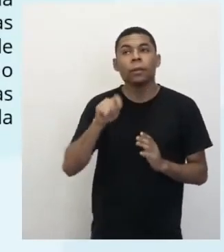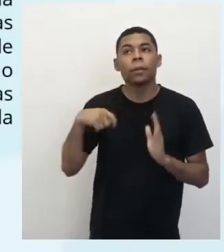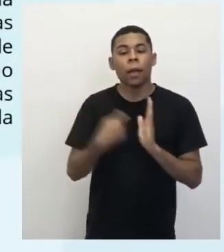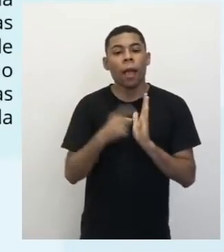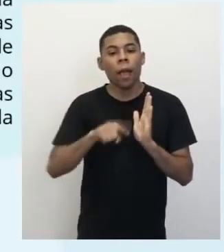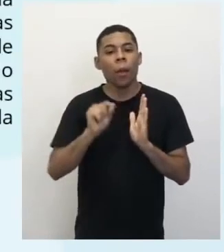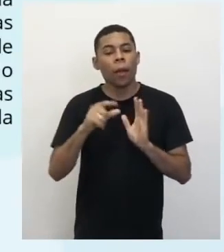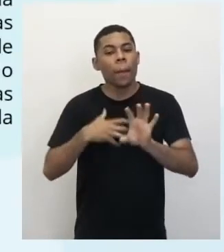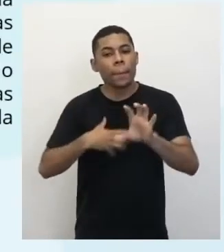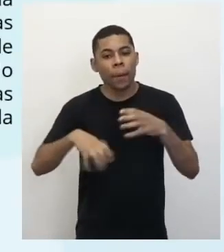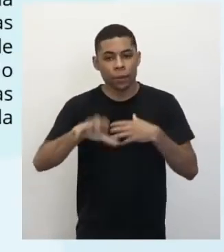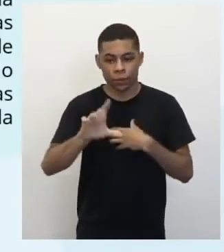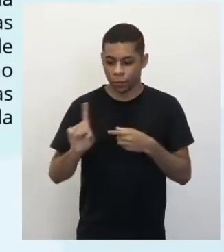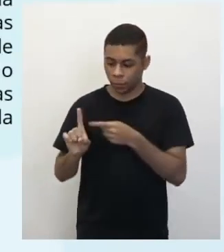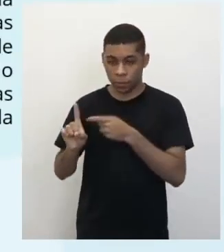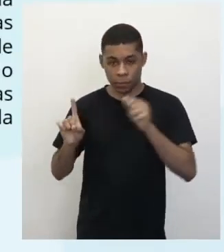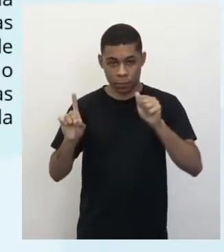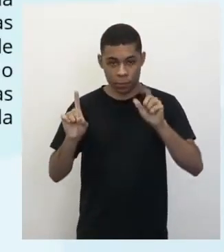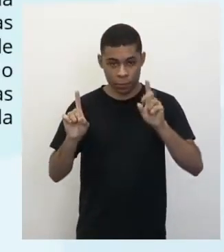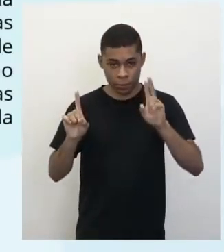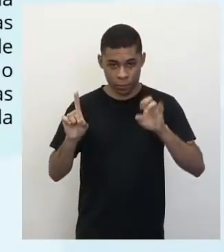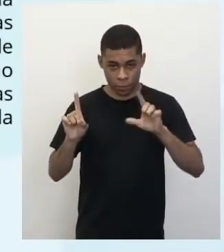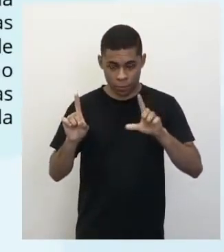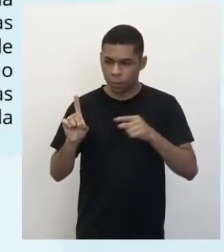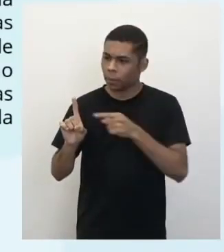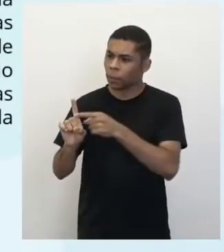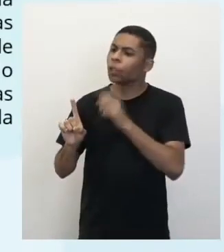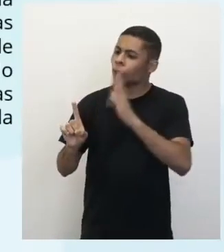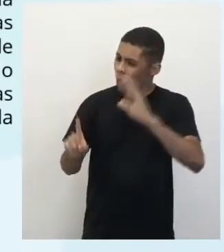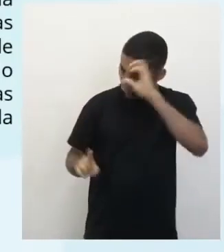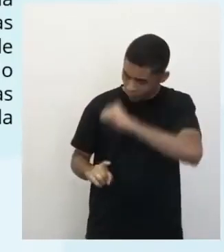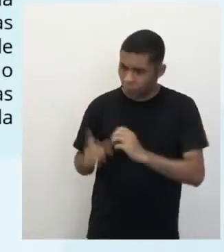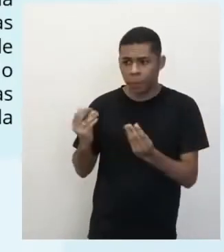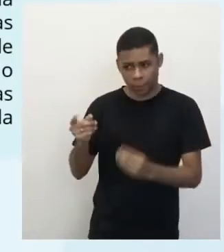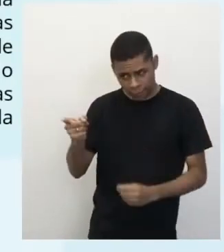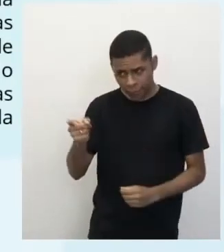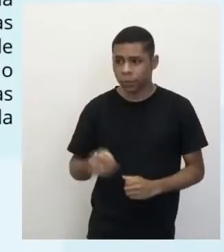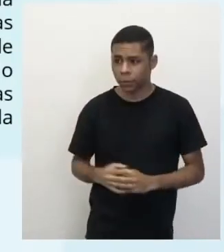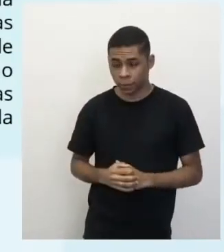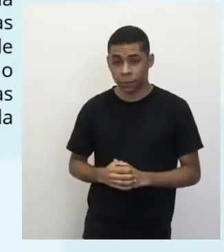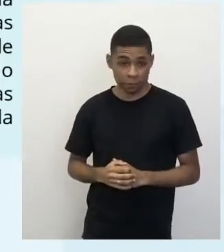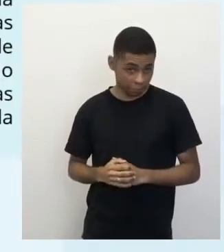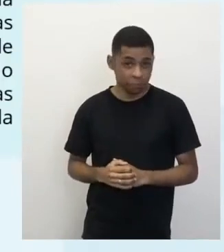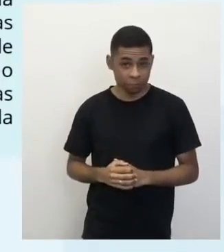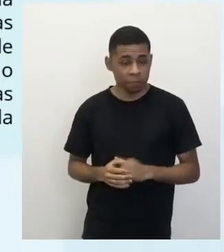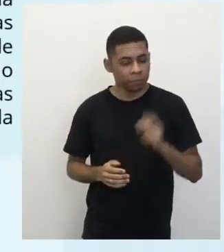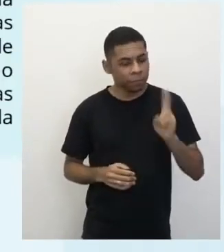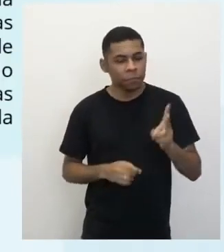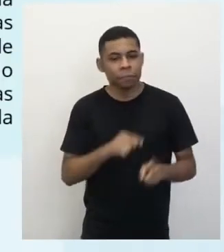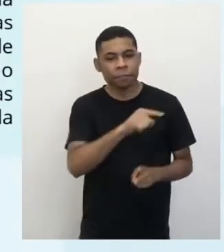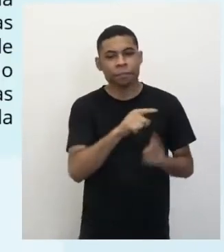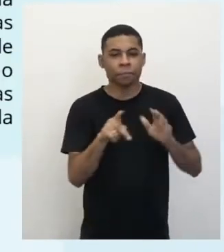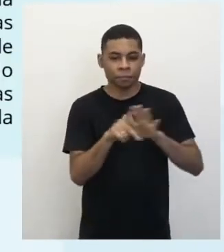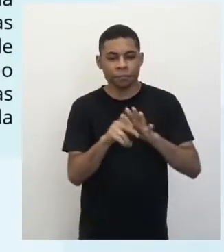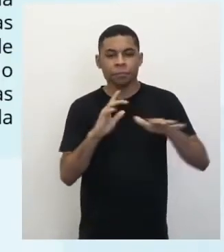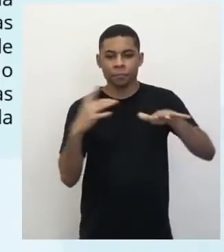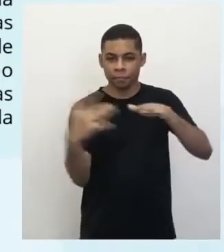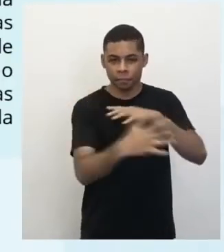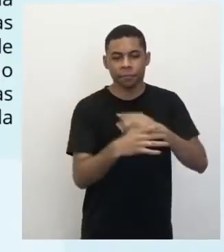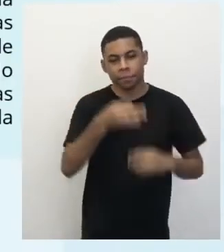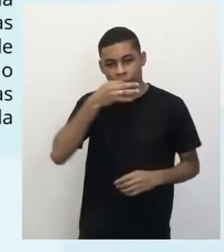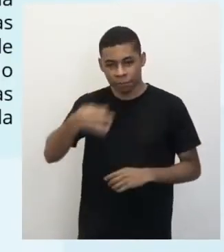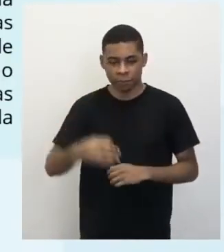empatia. Adriel, e você já aprendeu muito bem isso, afirmou um usuário na rede